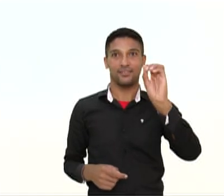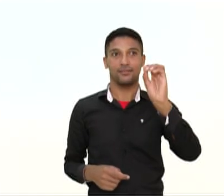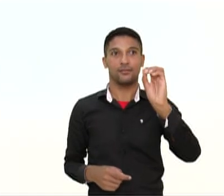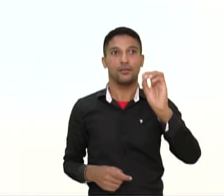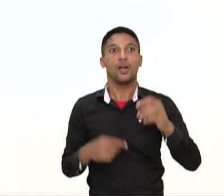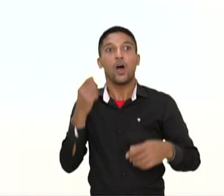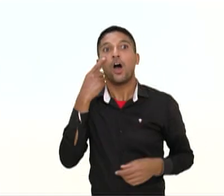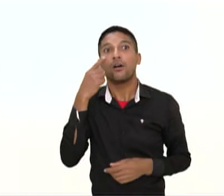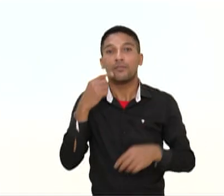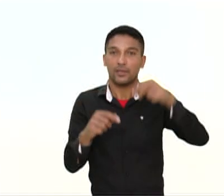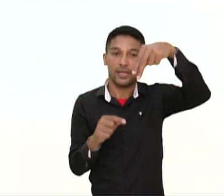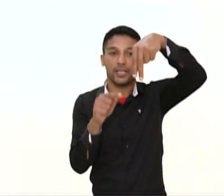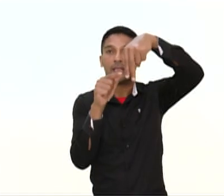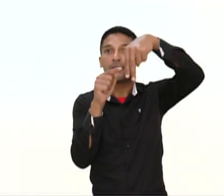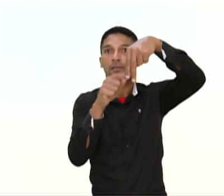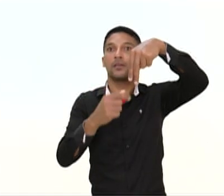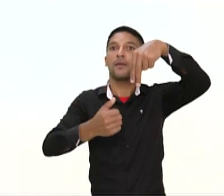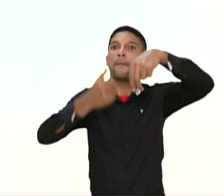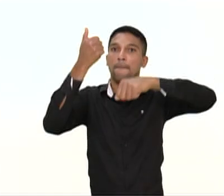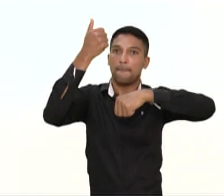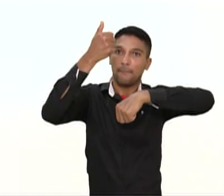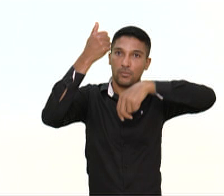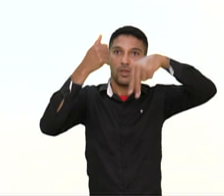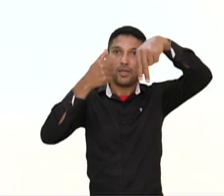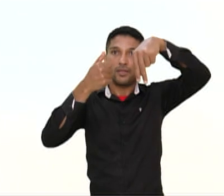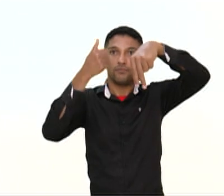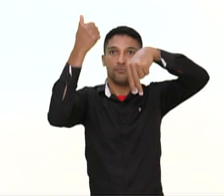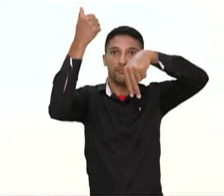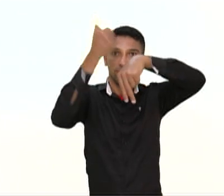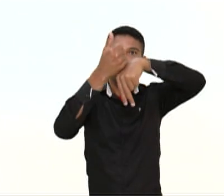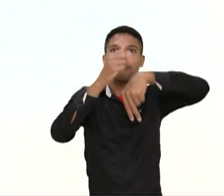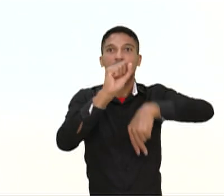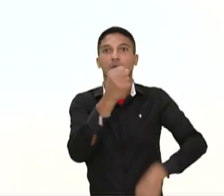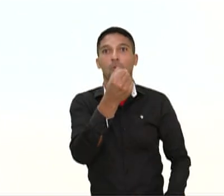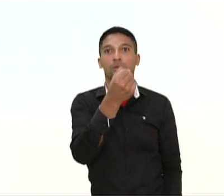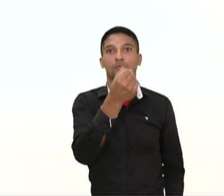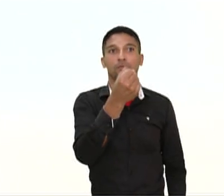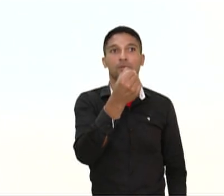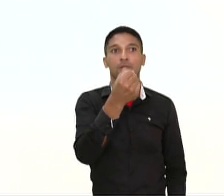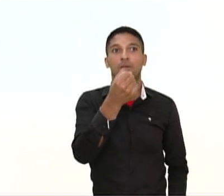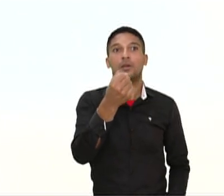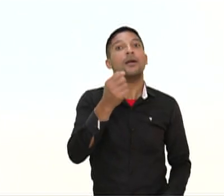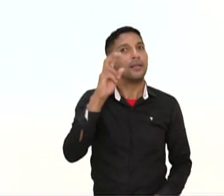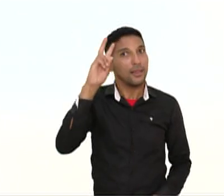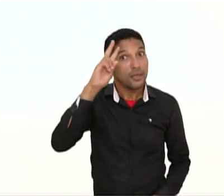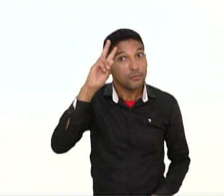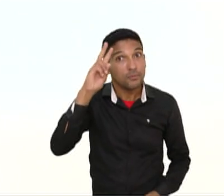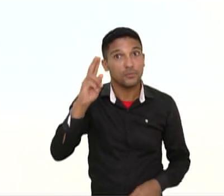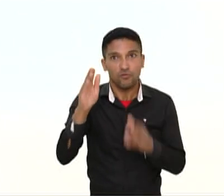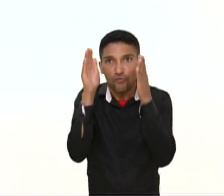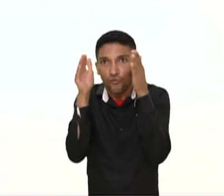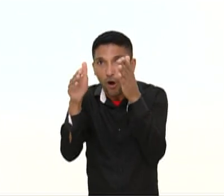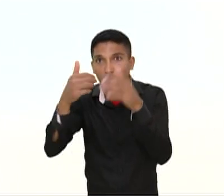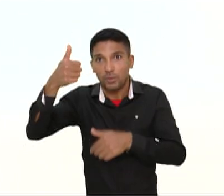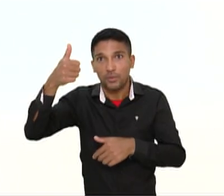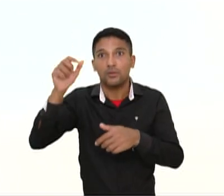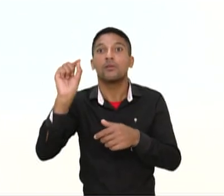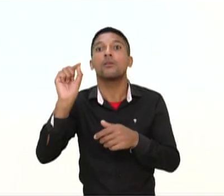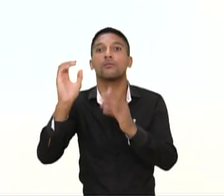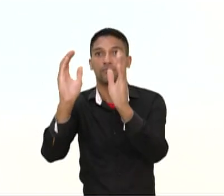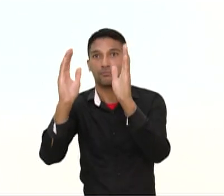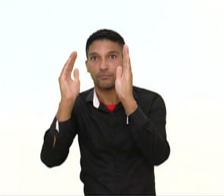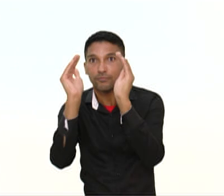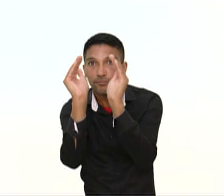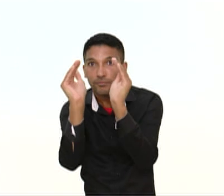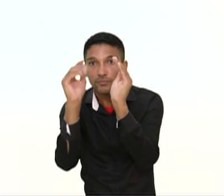o 8. Então, lembrando que primeiro a gente efetua a subtração dentro dos parênteses. Então, 8 menos